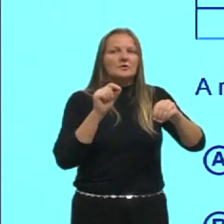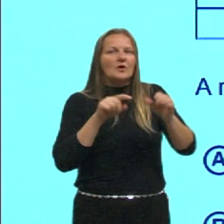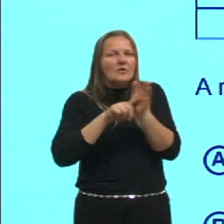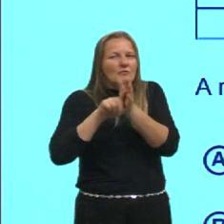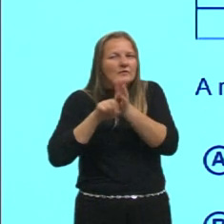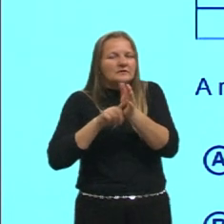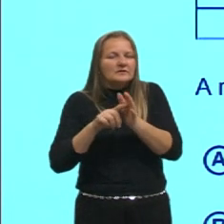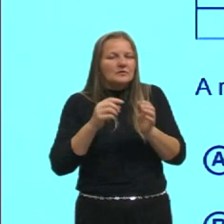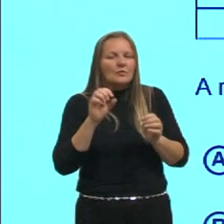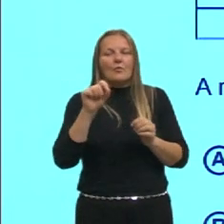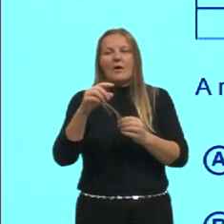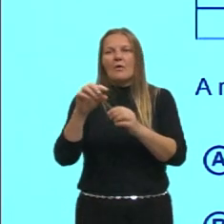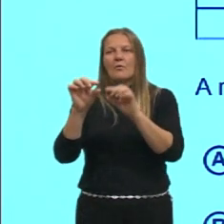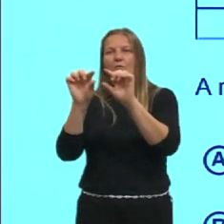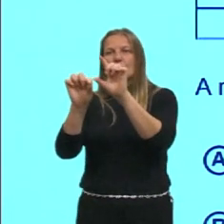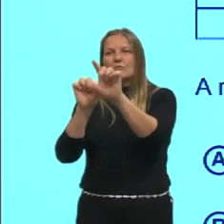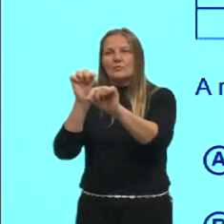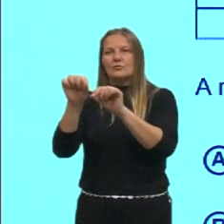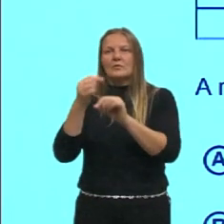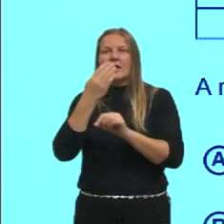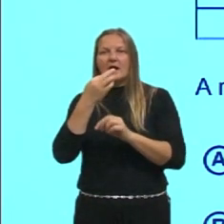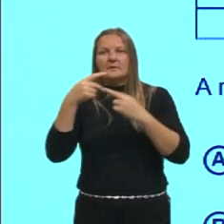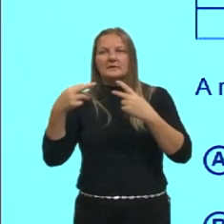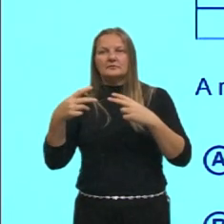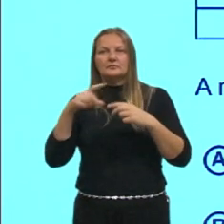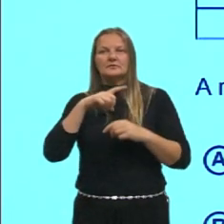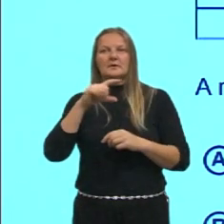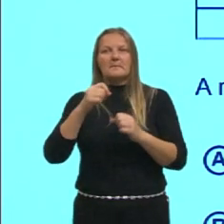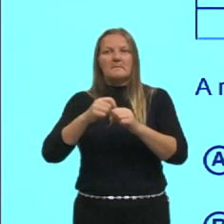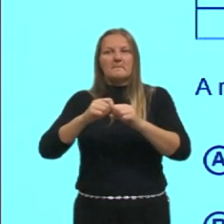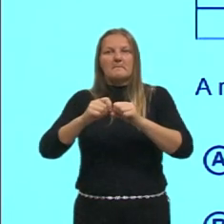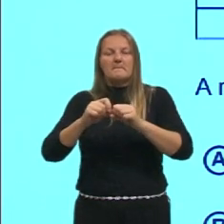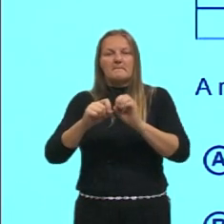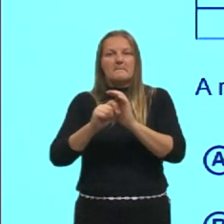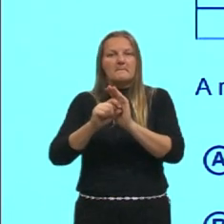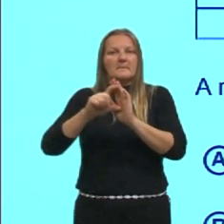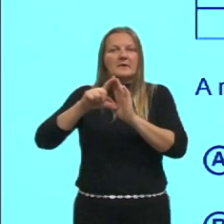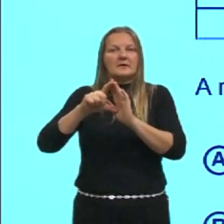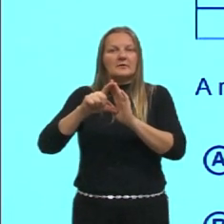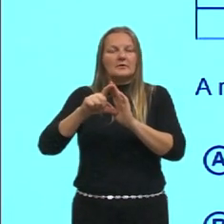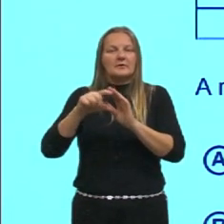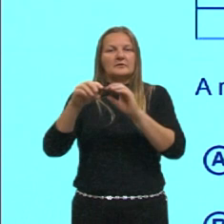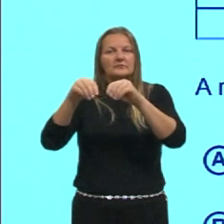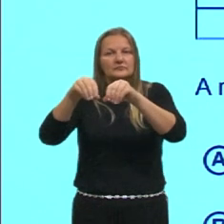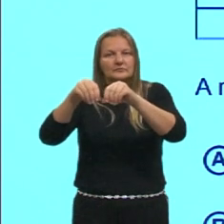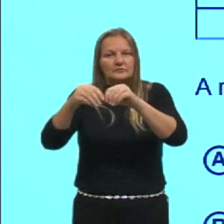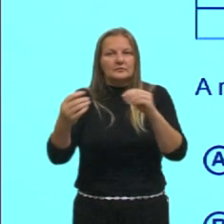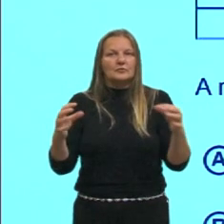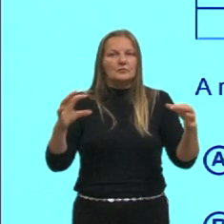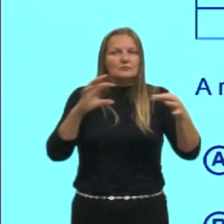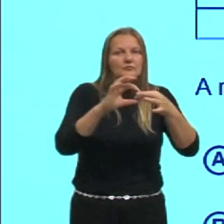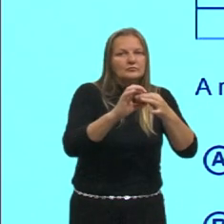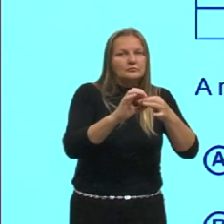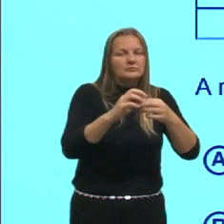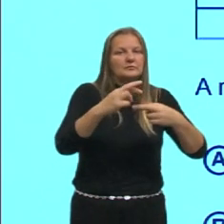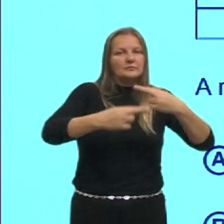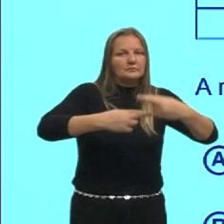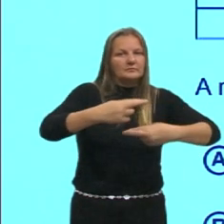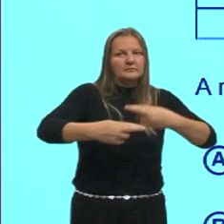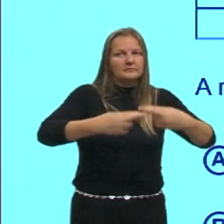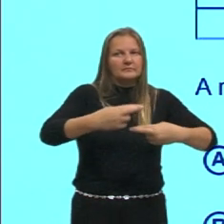qual destes alimentos tem o maior percentual de determinados substrato dos substrato da enzima